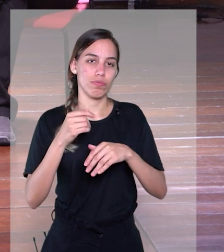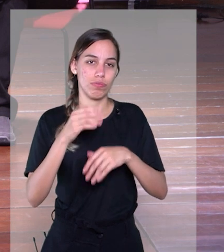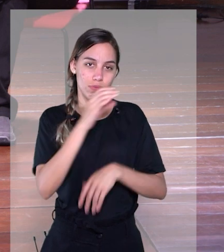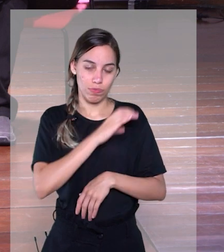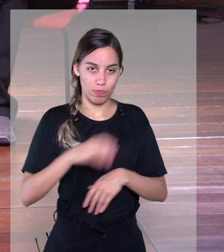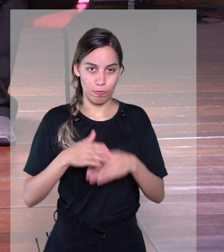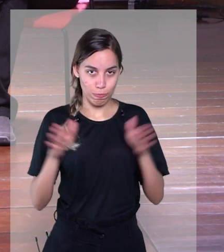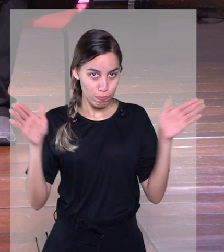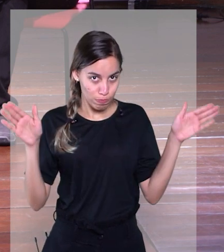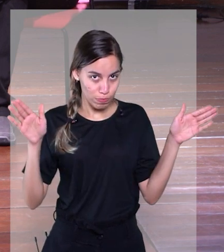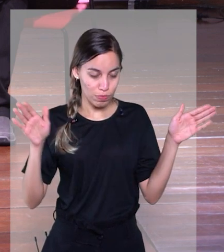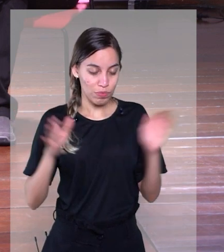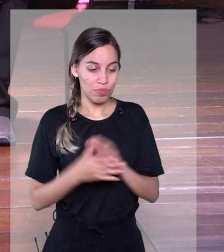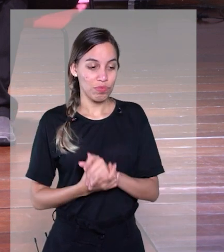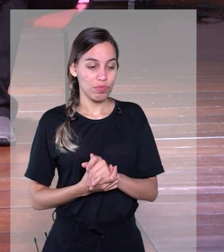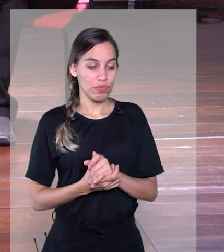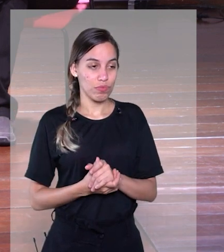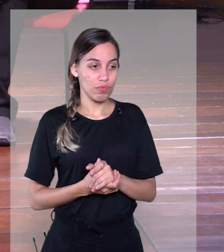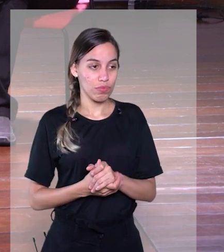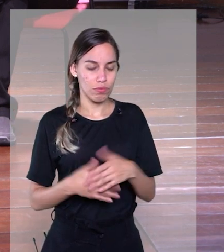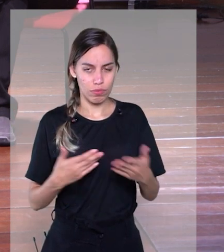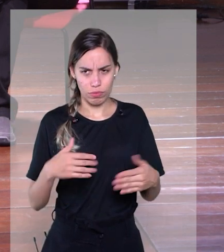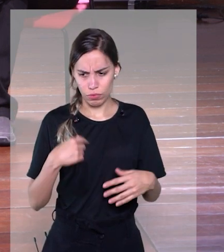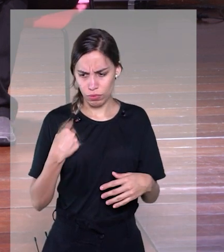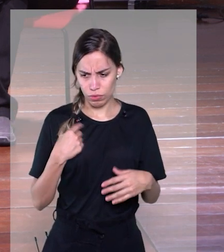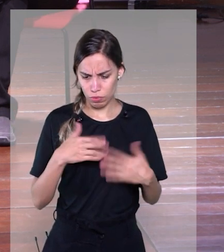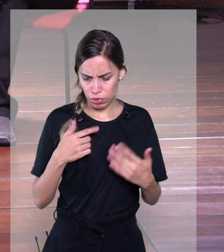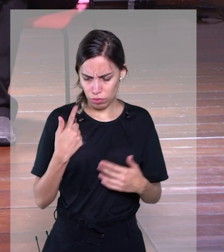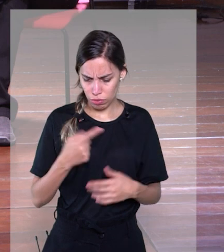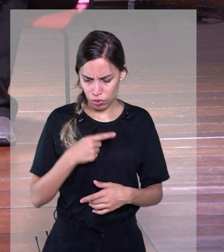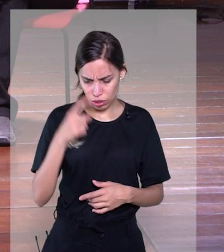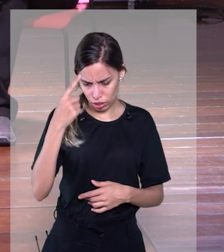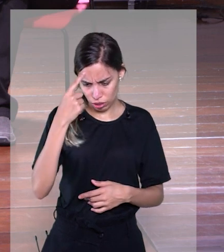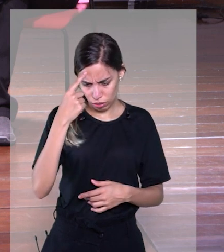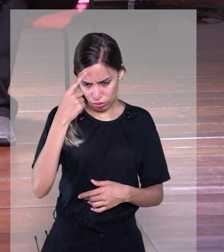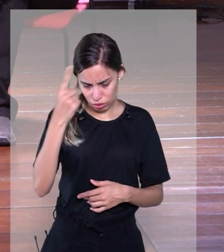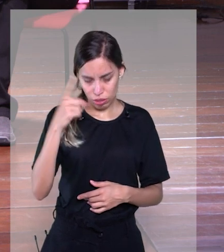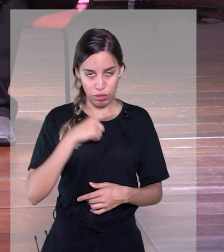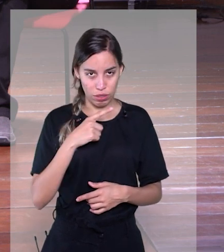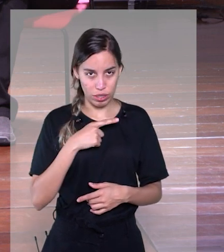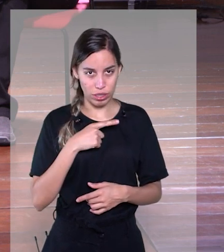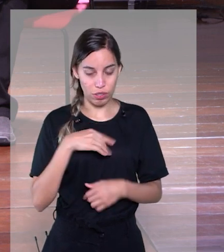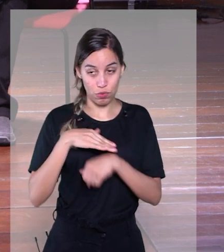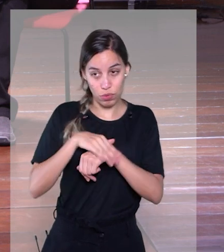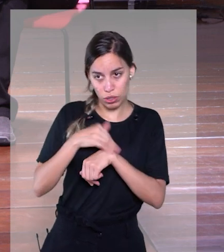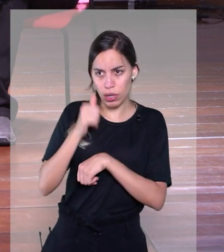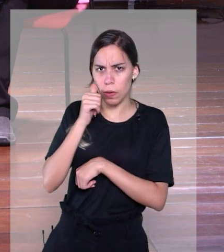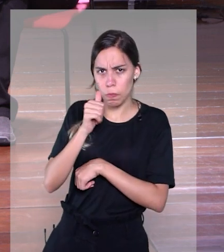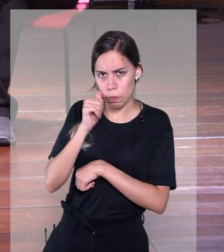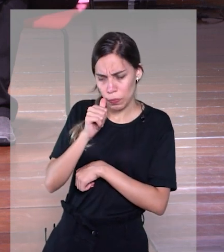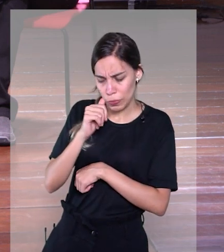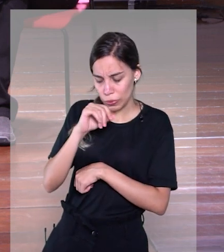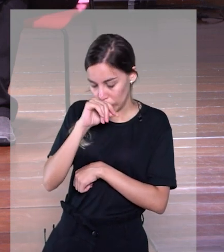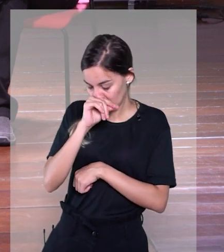gente, quando, digamos, concebemos essa ideia, que na verdade surgiu numa conversa com a Cibele Teixeira, que é uma